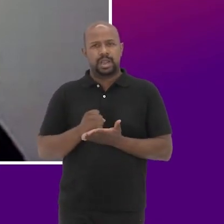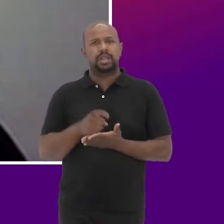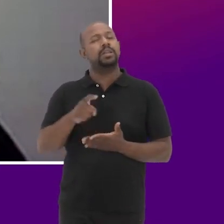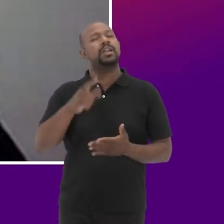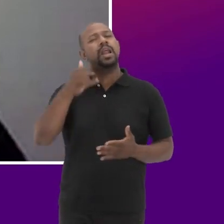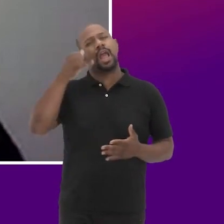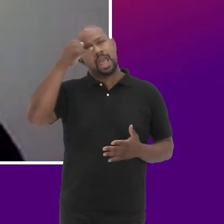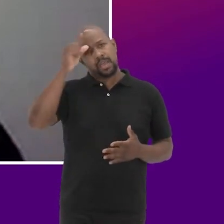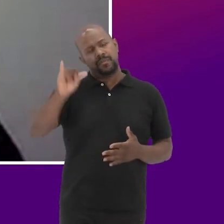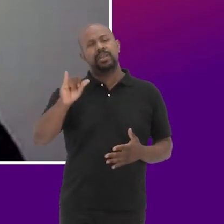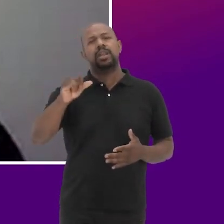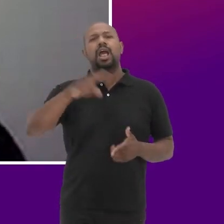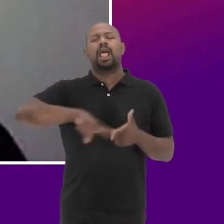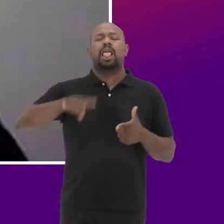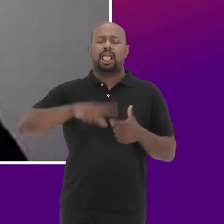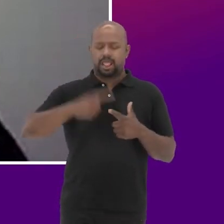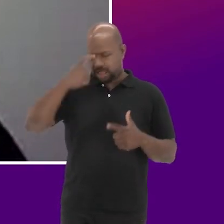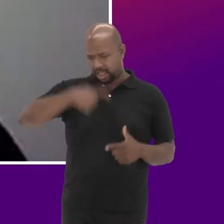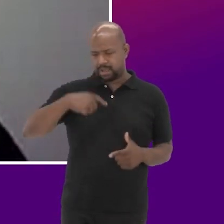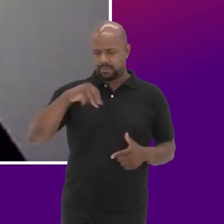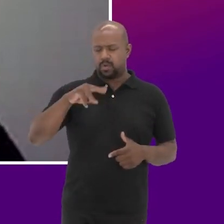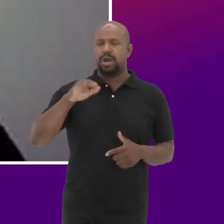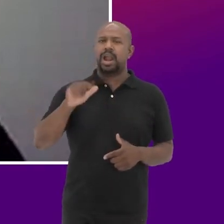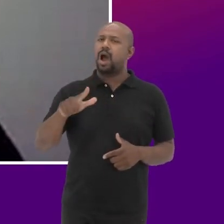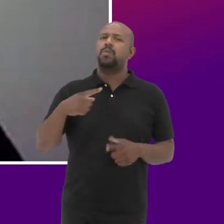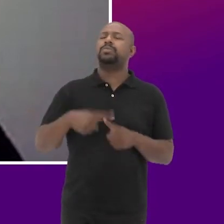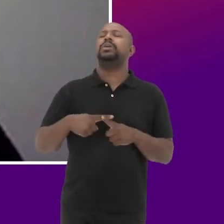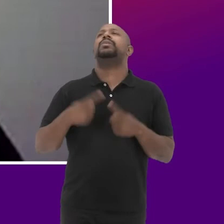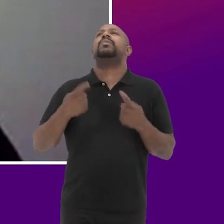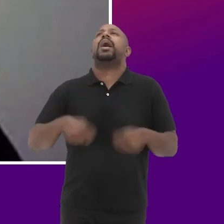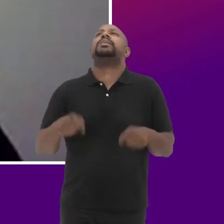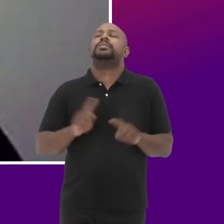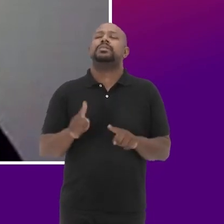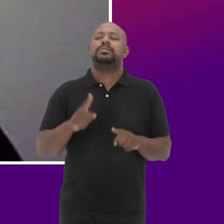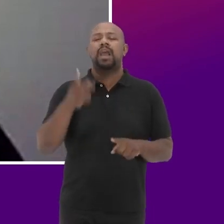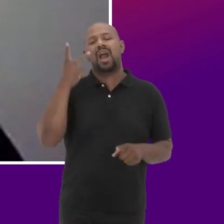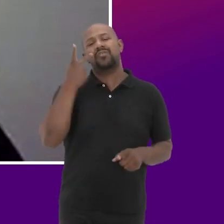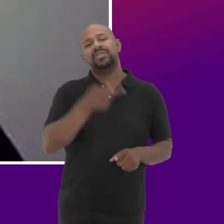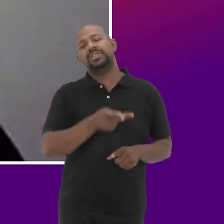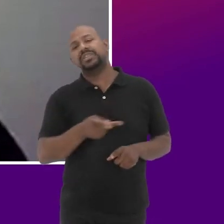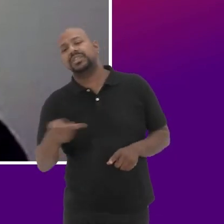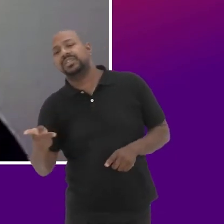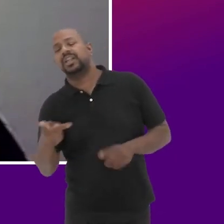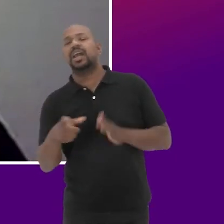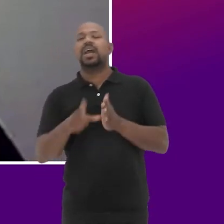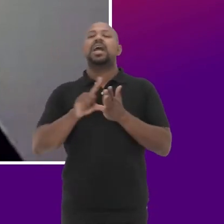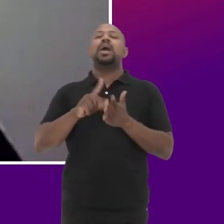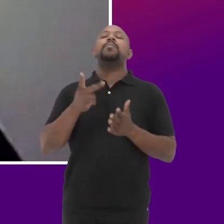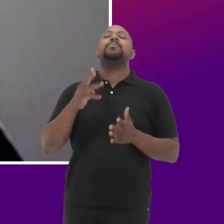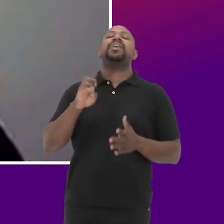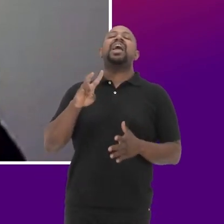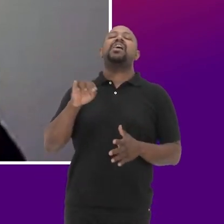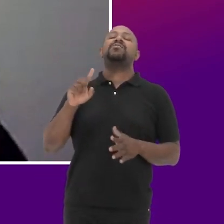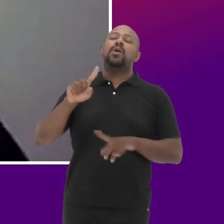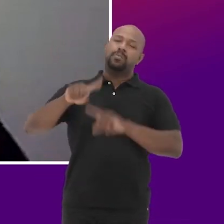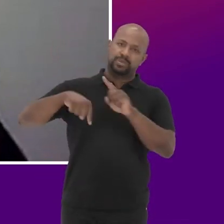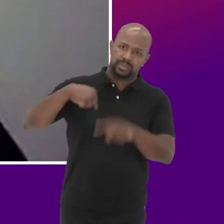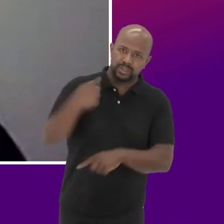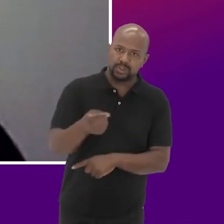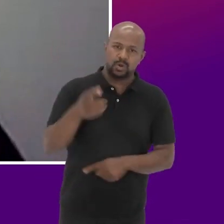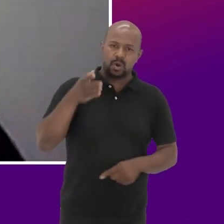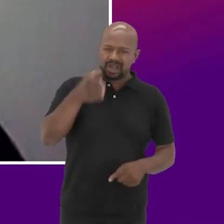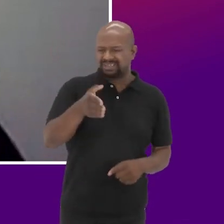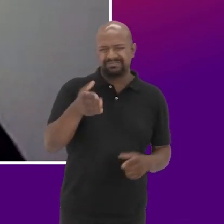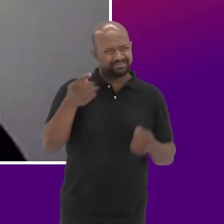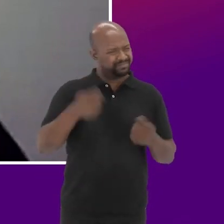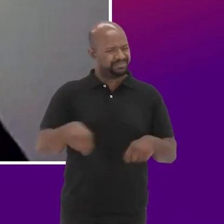que ele evita o risco moral, porque ele não dá necessidade de uma visita nem prévia, nem posterior à